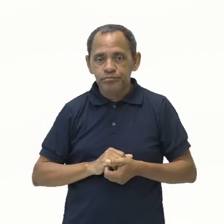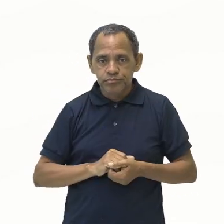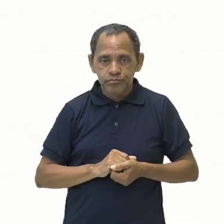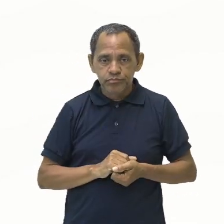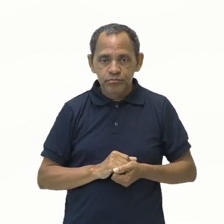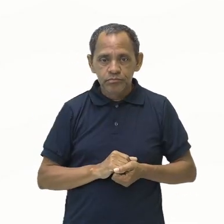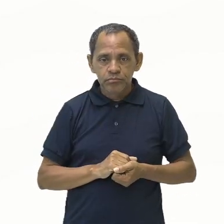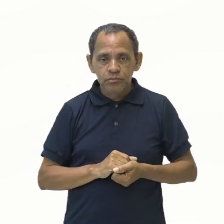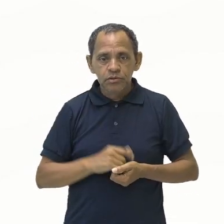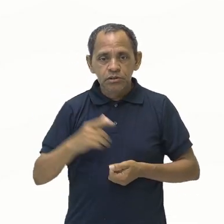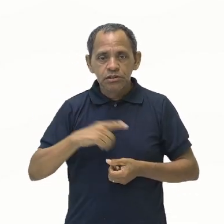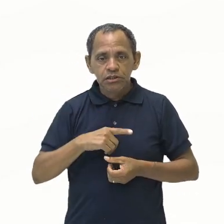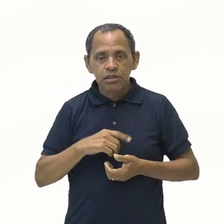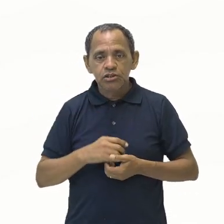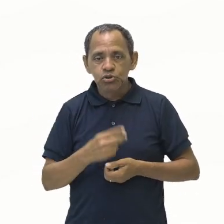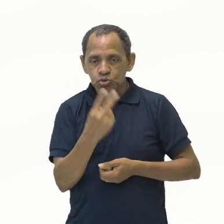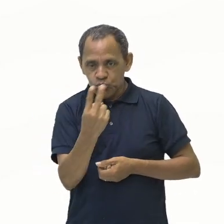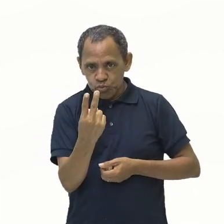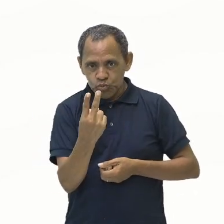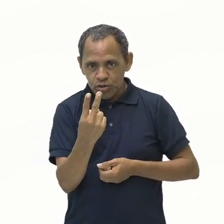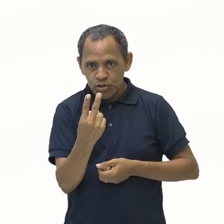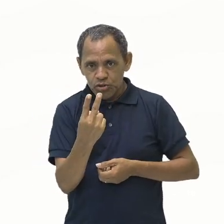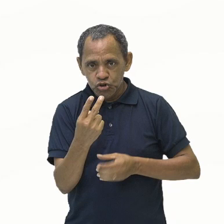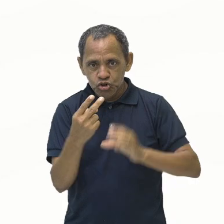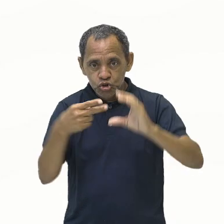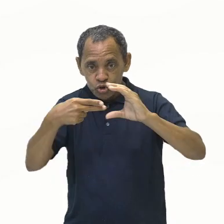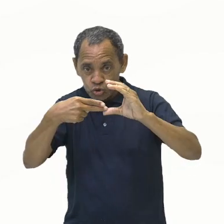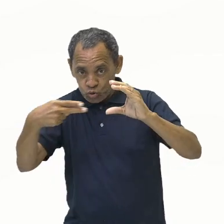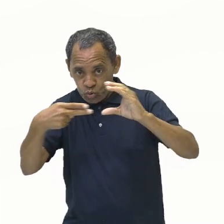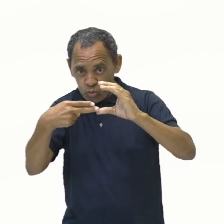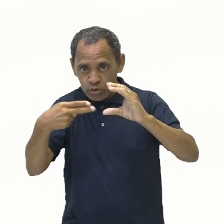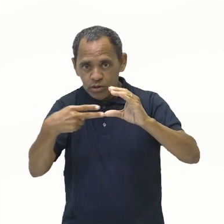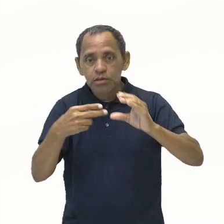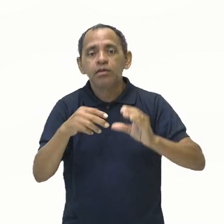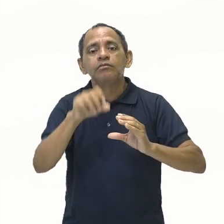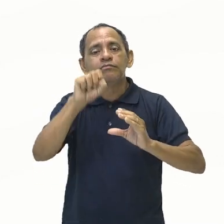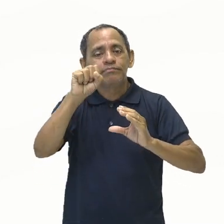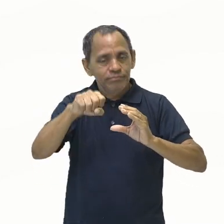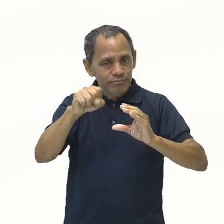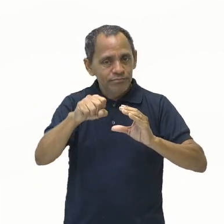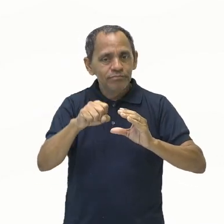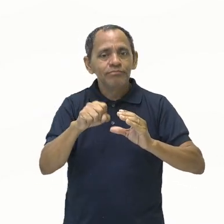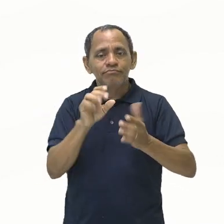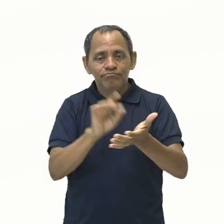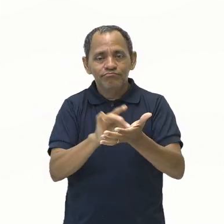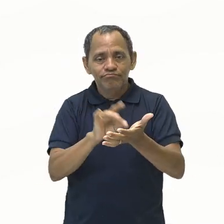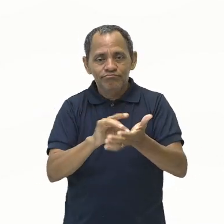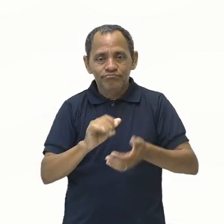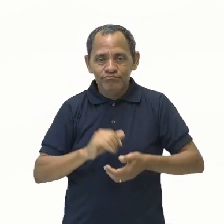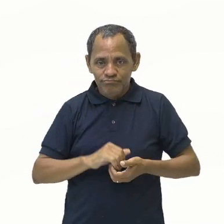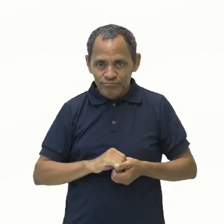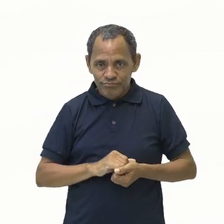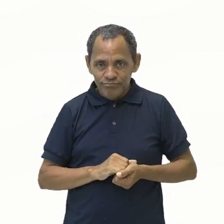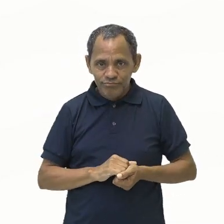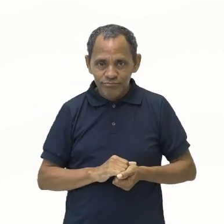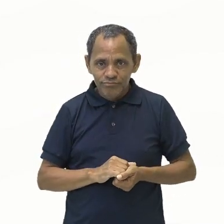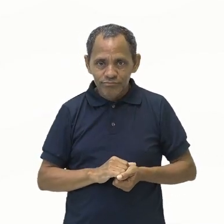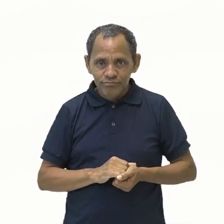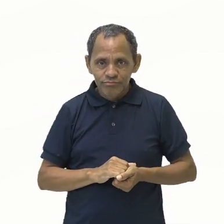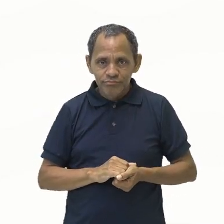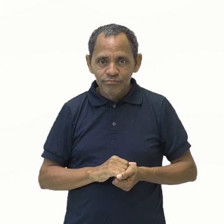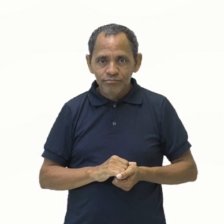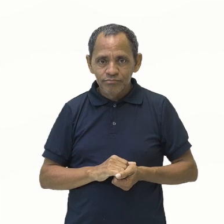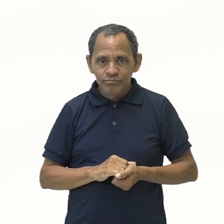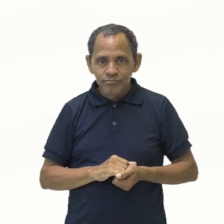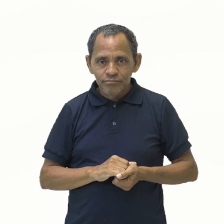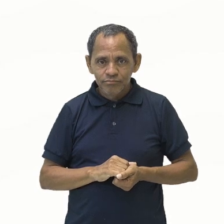2 duplas? Exatamente, ele tem 2 ligações. E aqui,